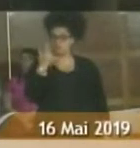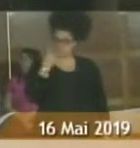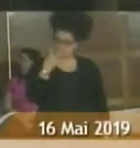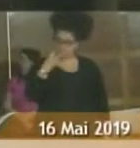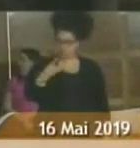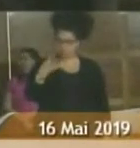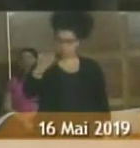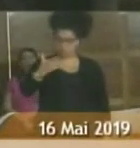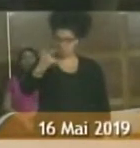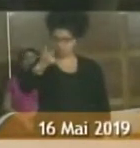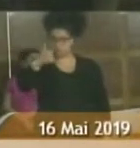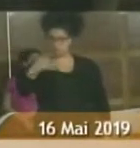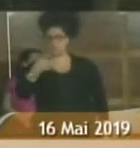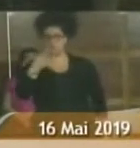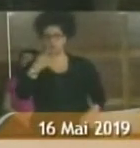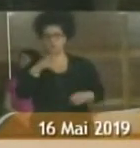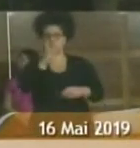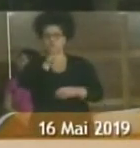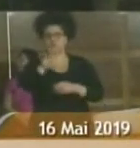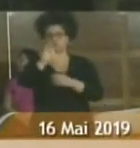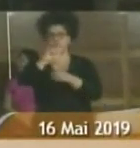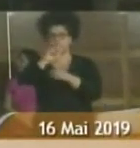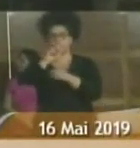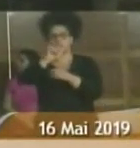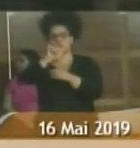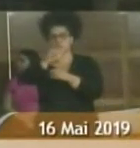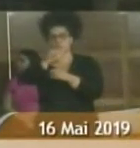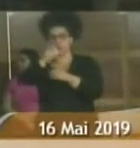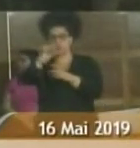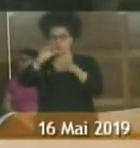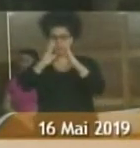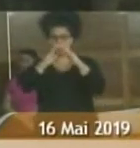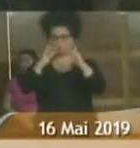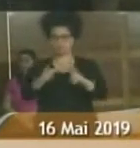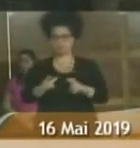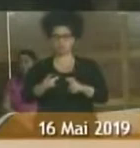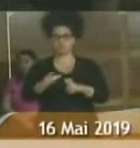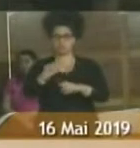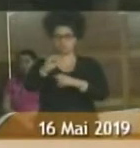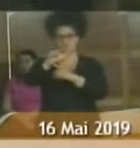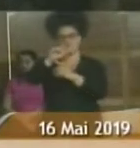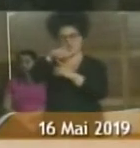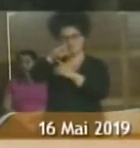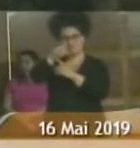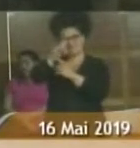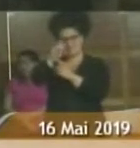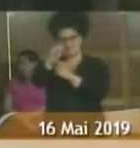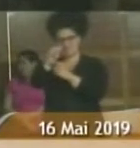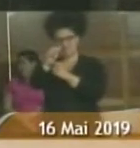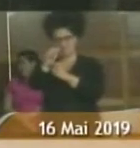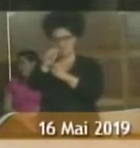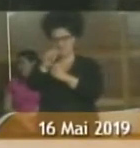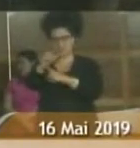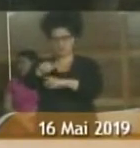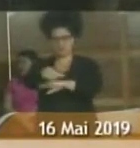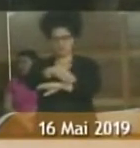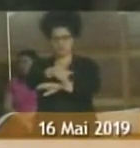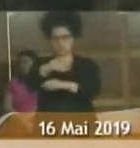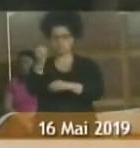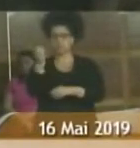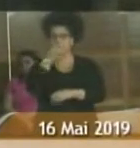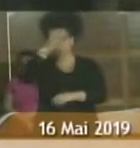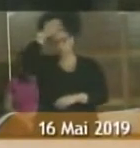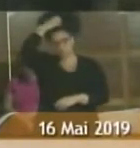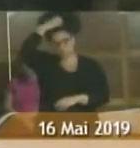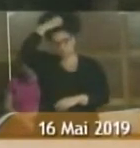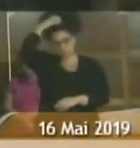4983/43/2014, referente à ação de uso capião, cujo objeto refere-se ao imóvel situado na Alameda Leonardo Cortese, número 81, Nova Angra, Angra dos